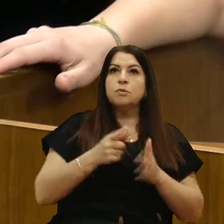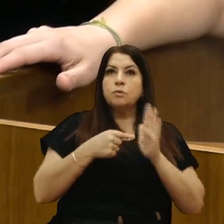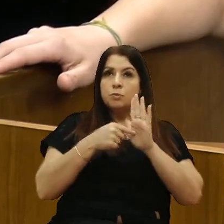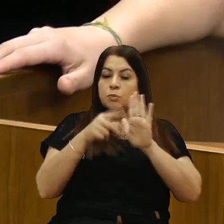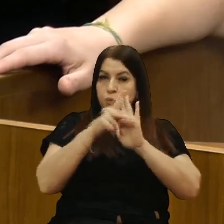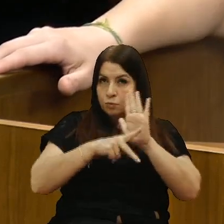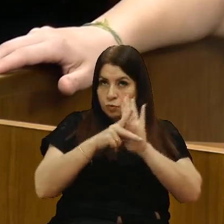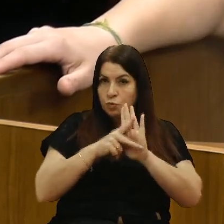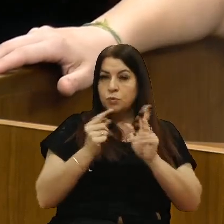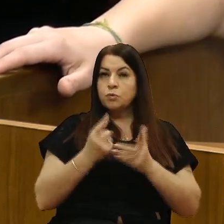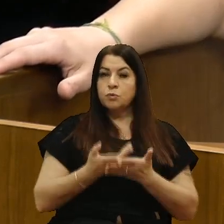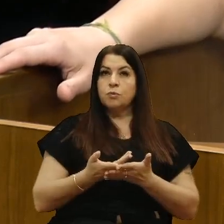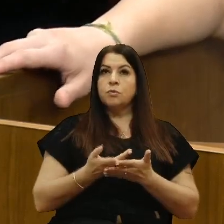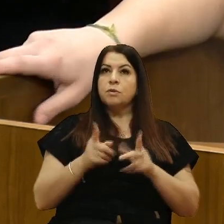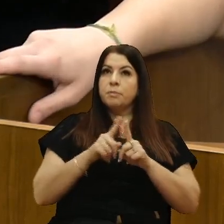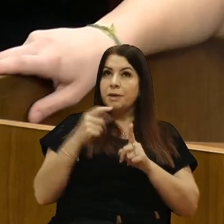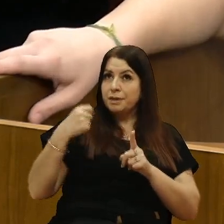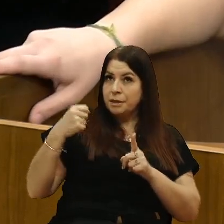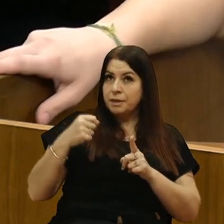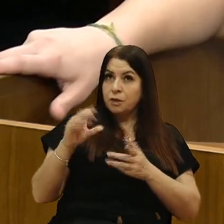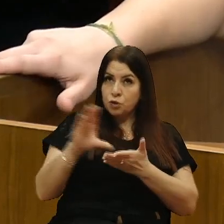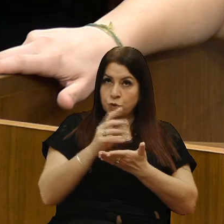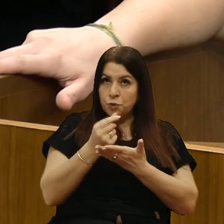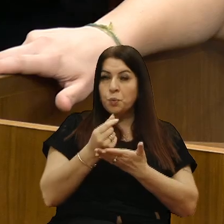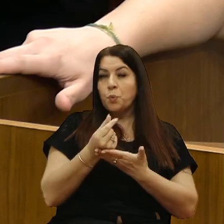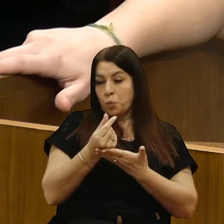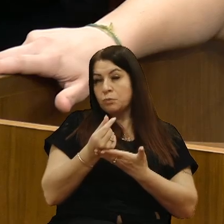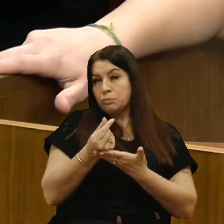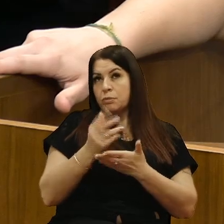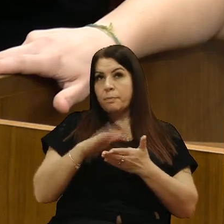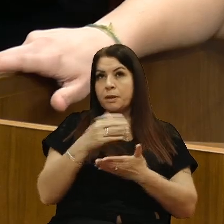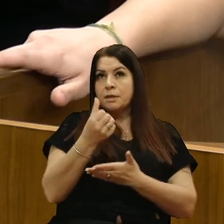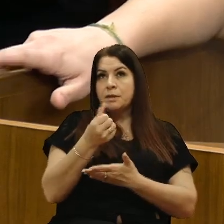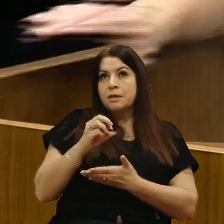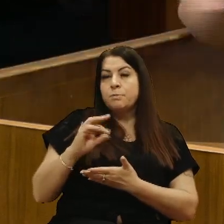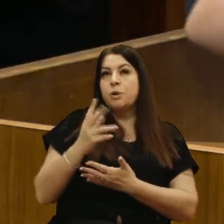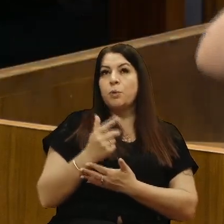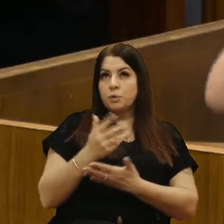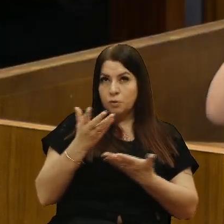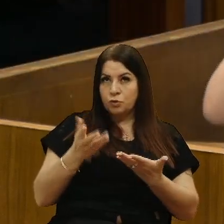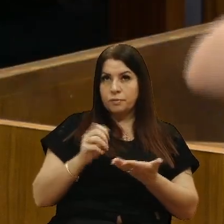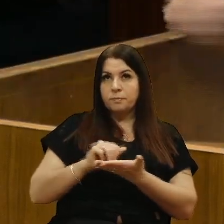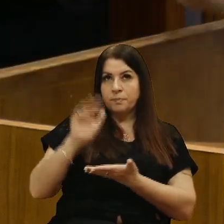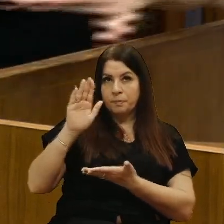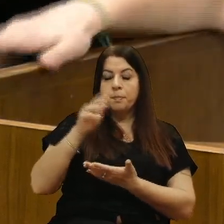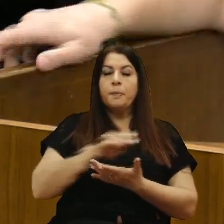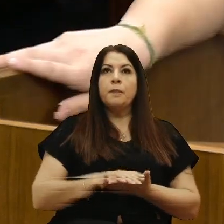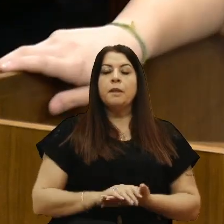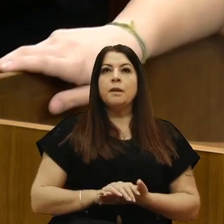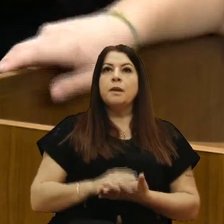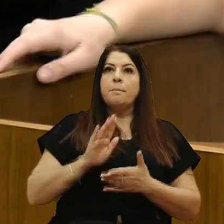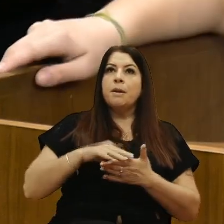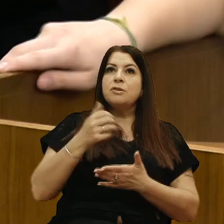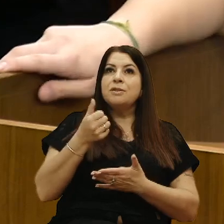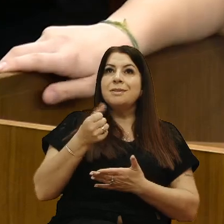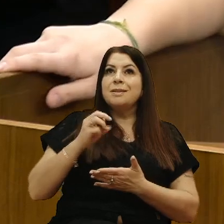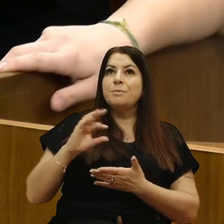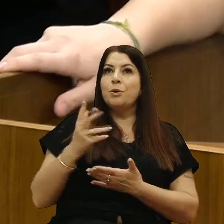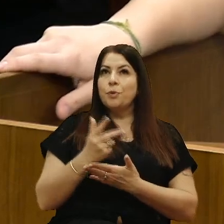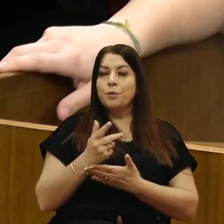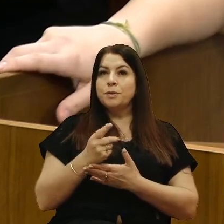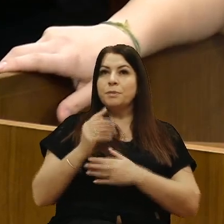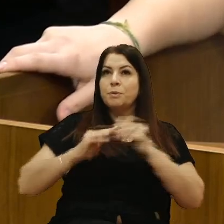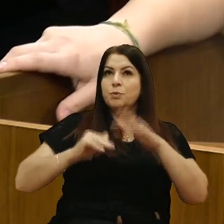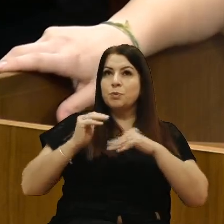projeto, apresentou a necessidade de recursos de mais de 6 milhões, já lhe concedo, vereador, mais de 100 milhões para